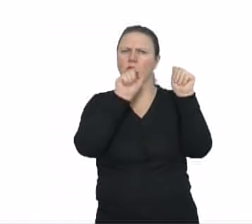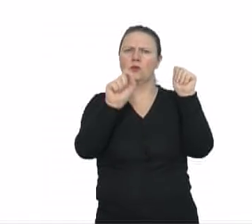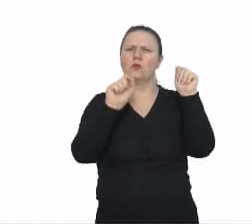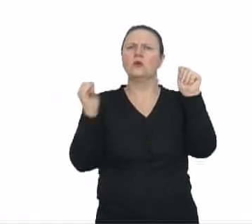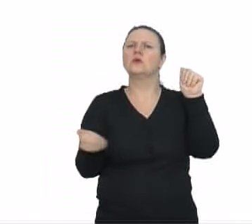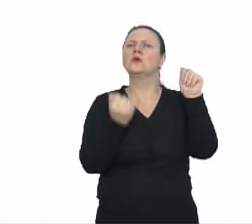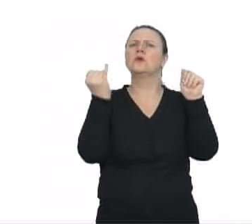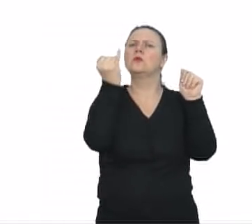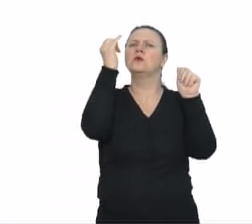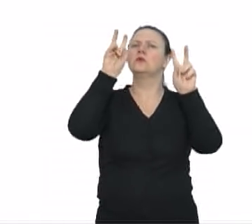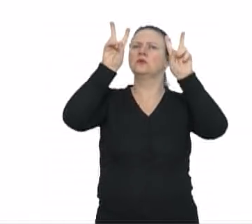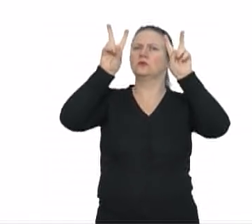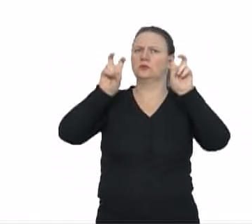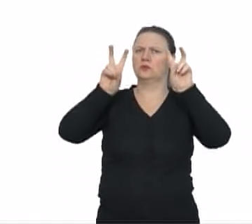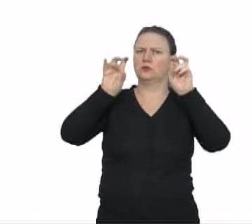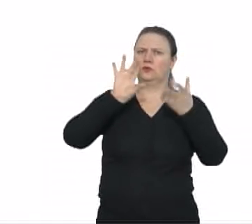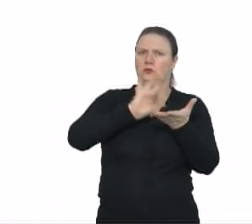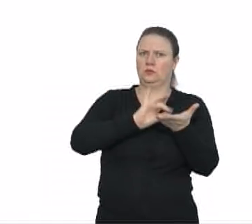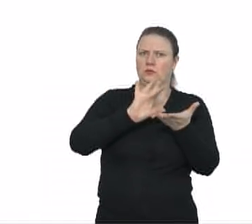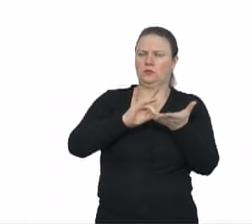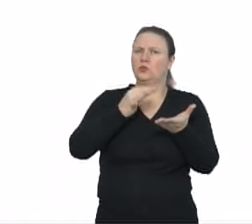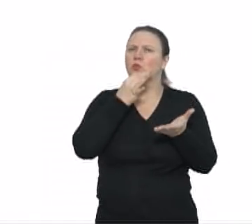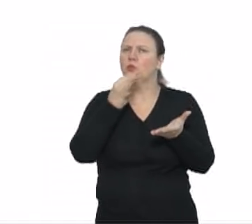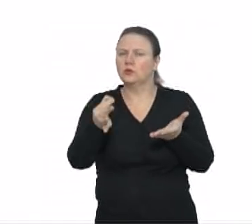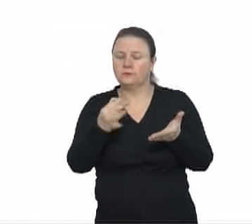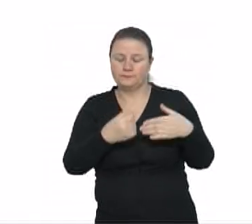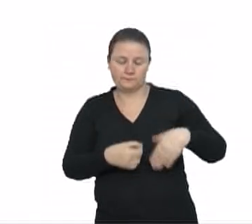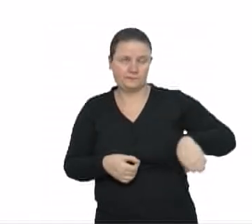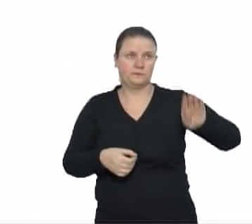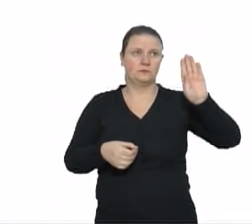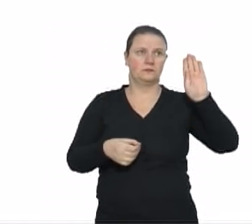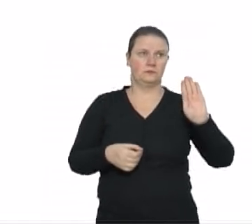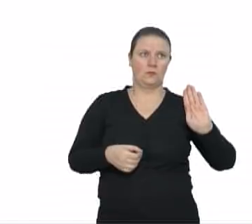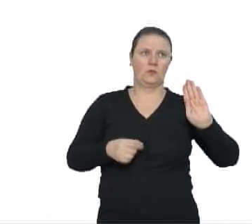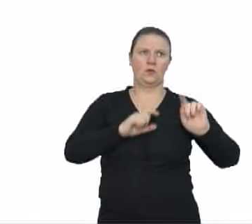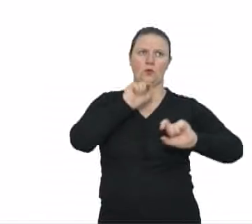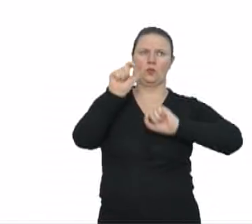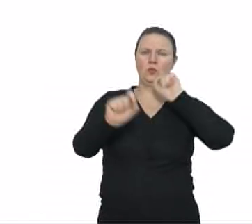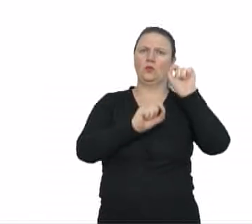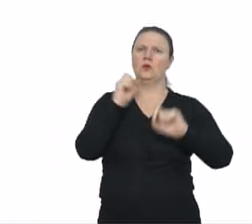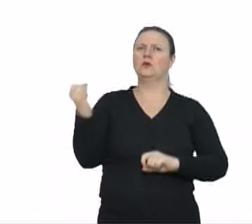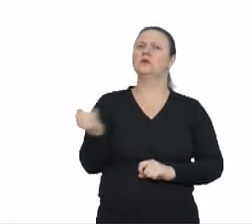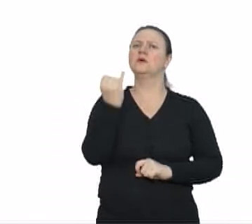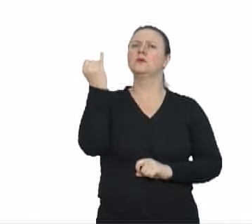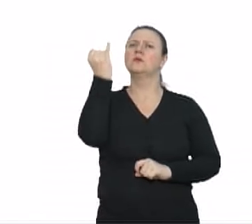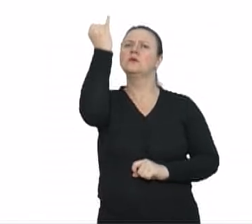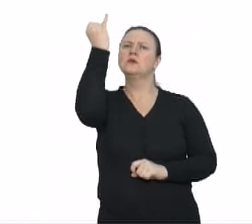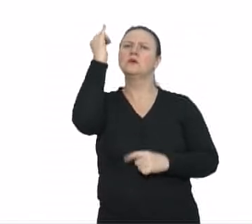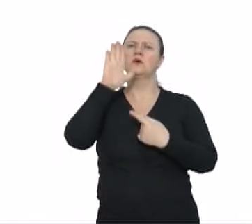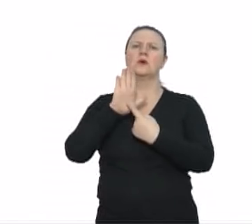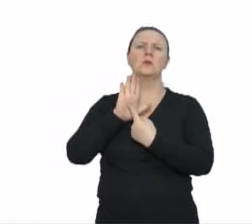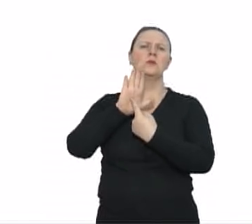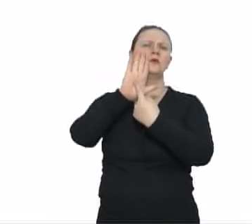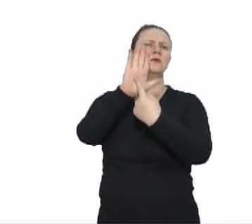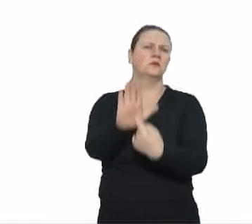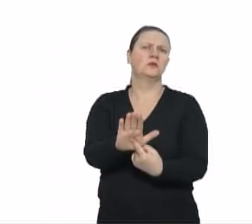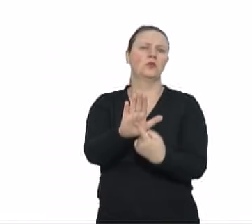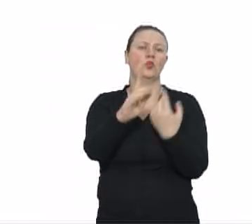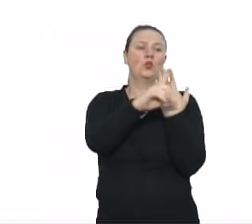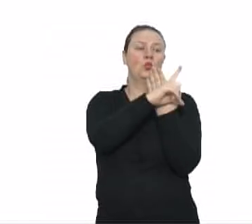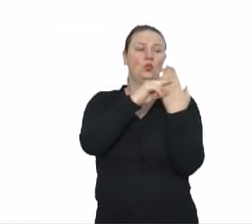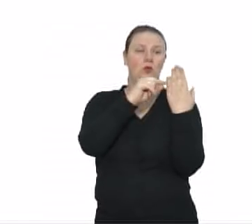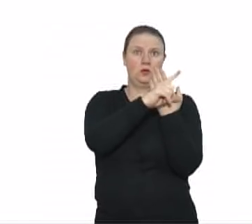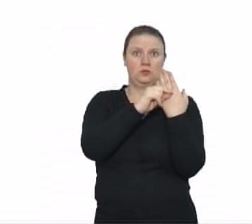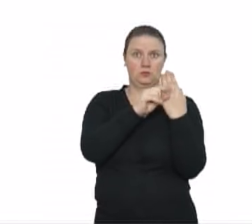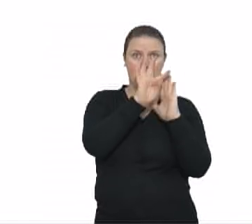do título para um artigo de opinião? Qual a importância da apresentação do autor do texto?